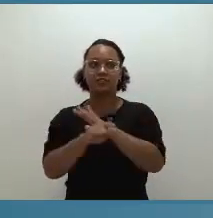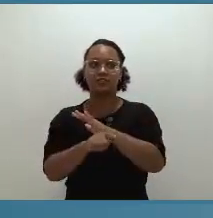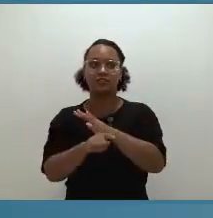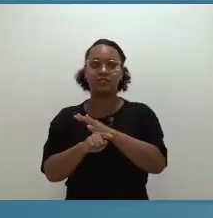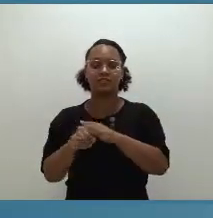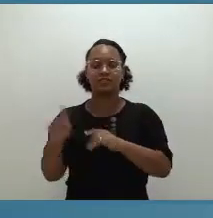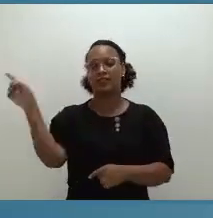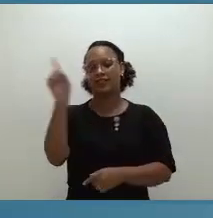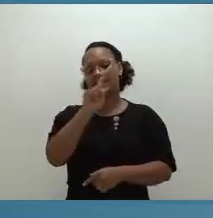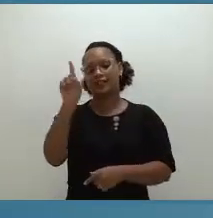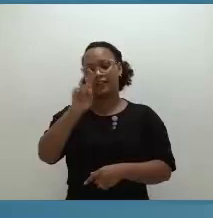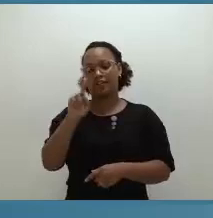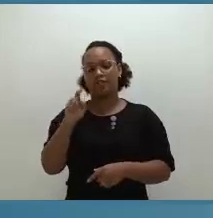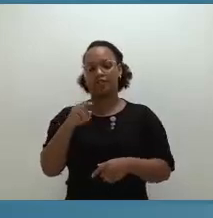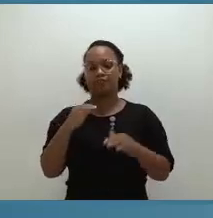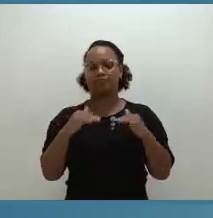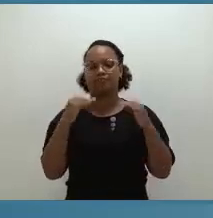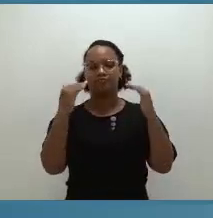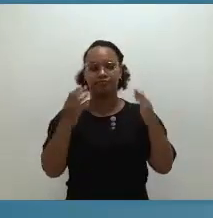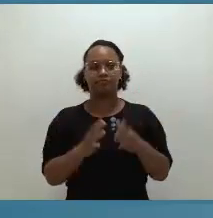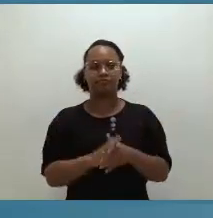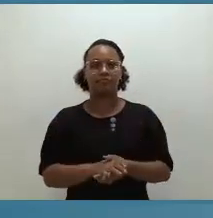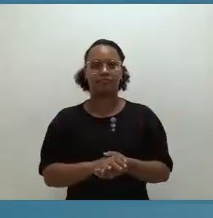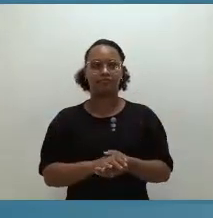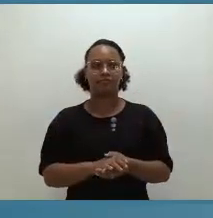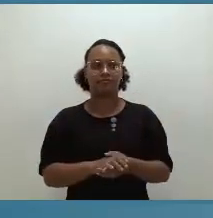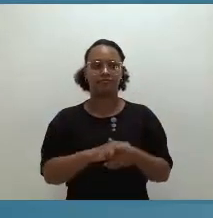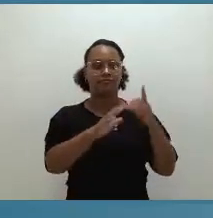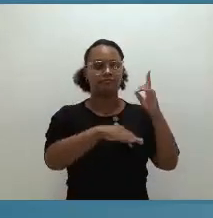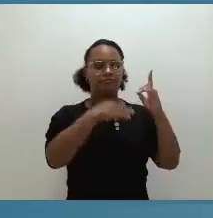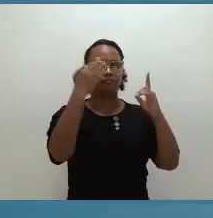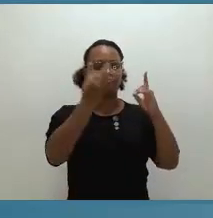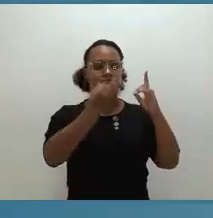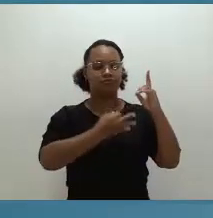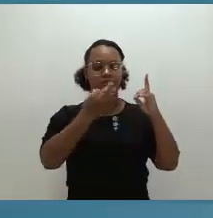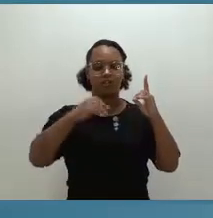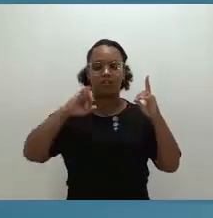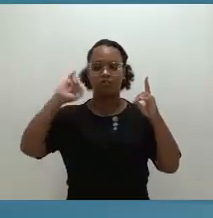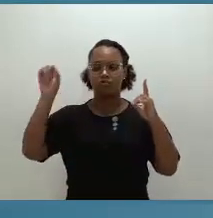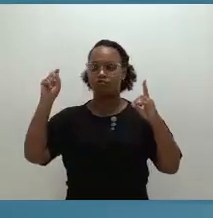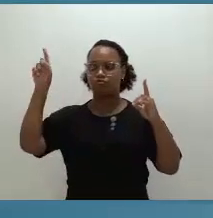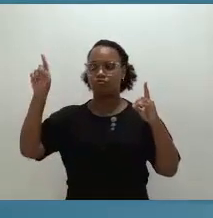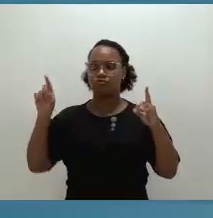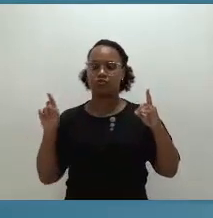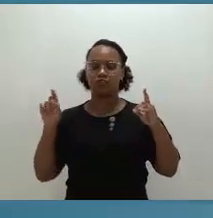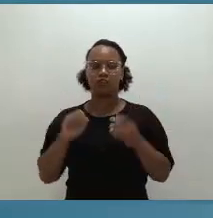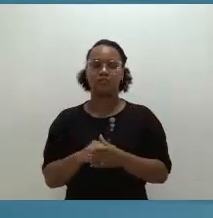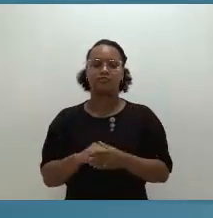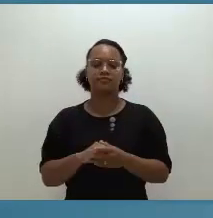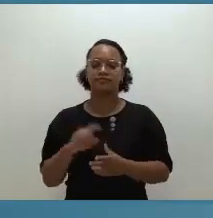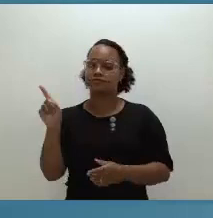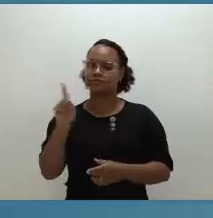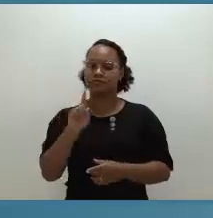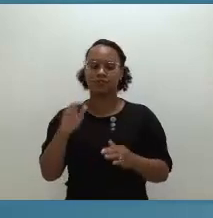Não, excelência. Desembargador José Maria Teixeira do Rosário.